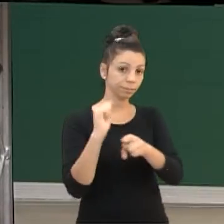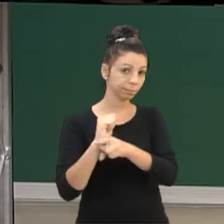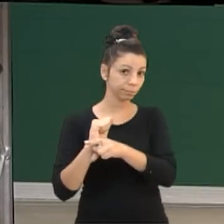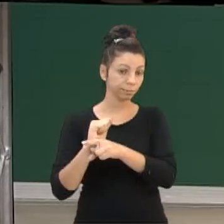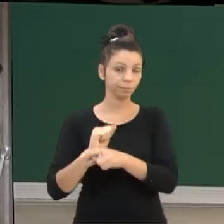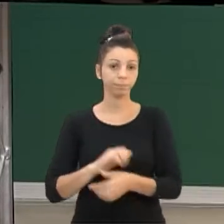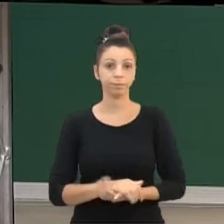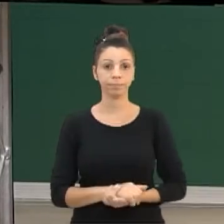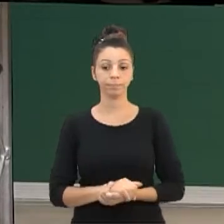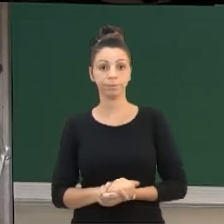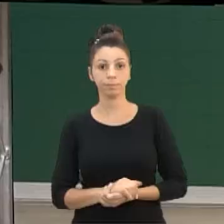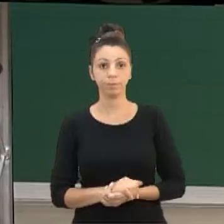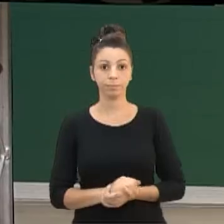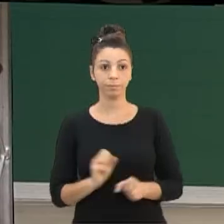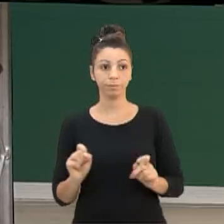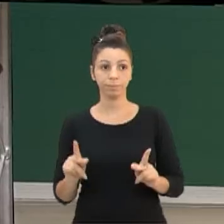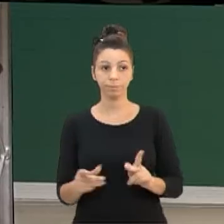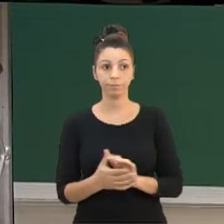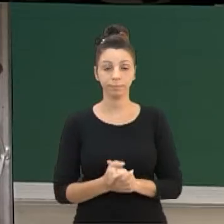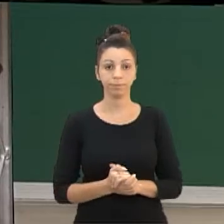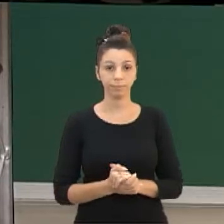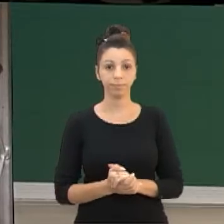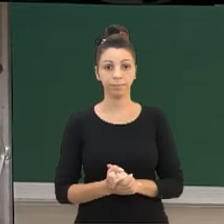certo? Muito bem.